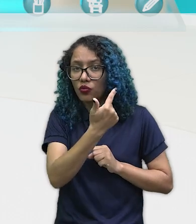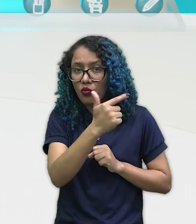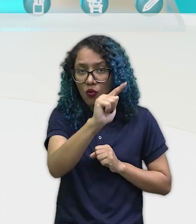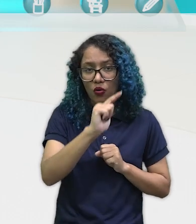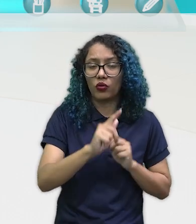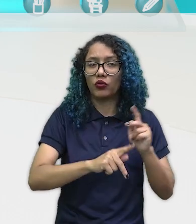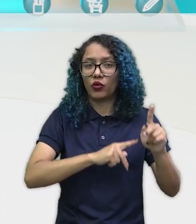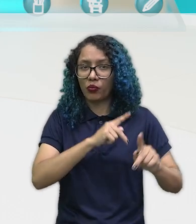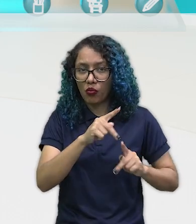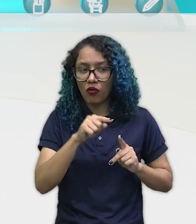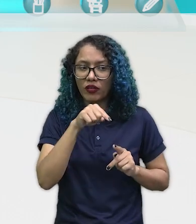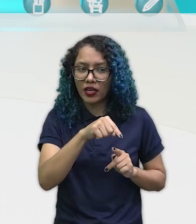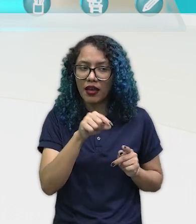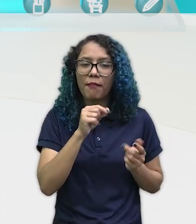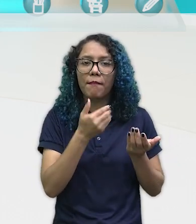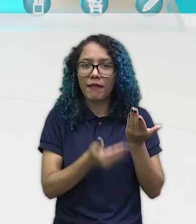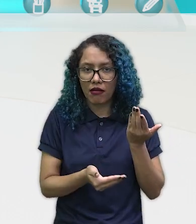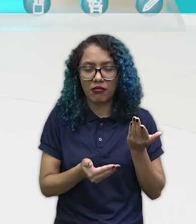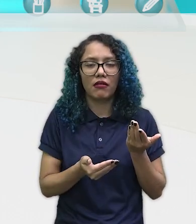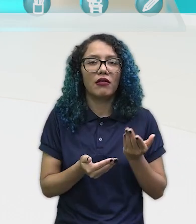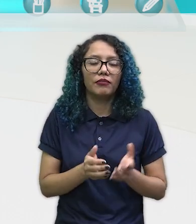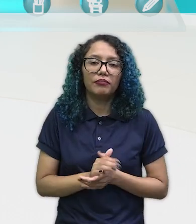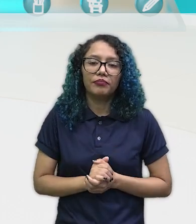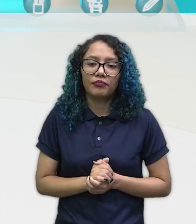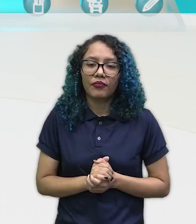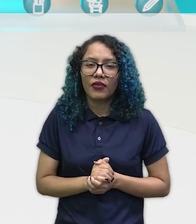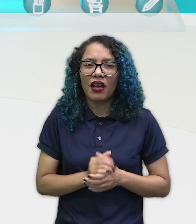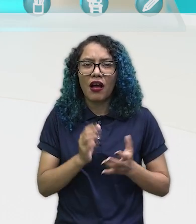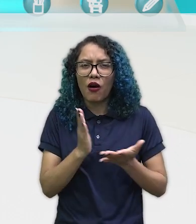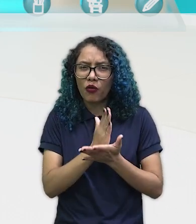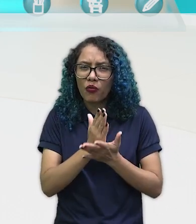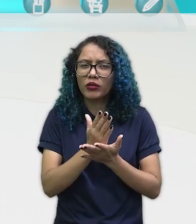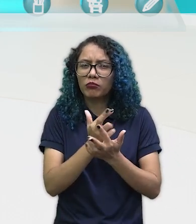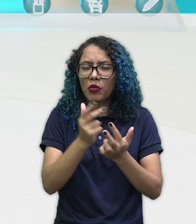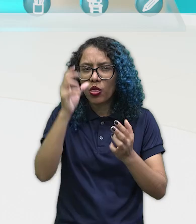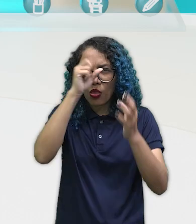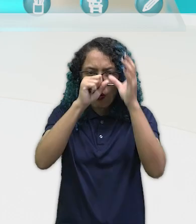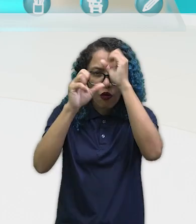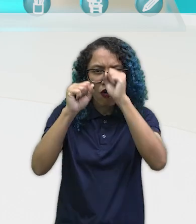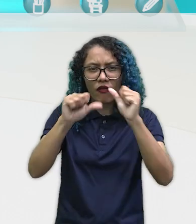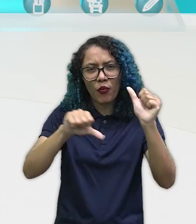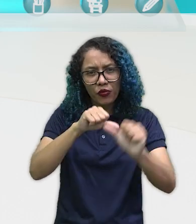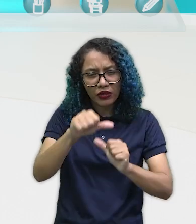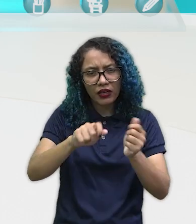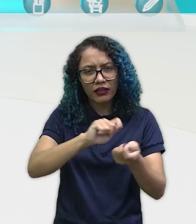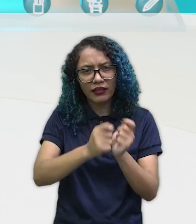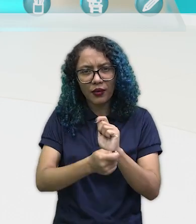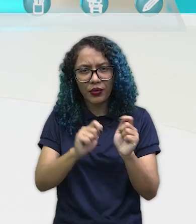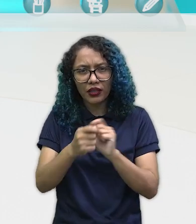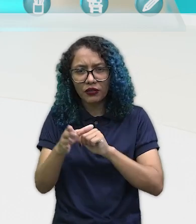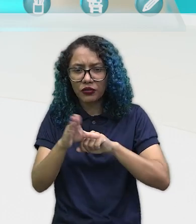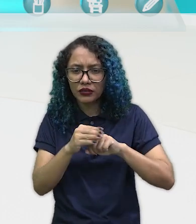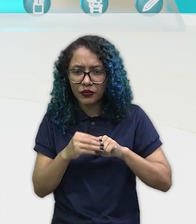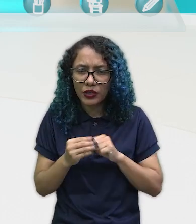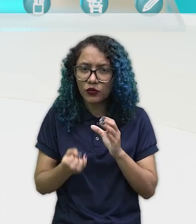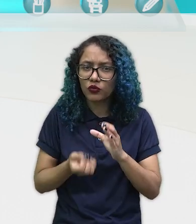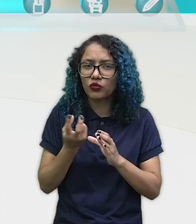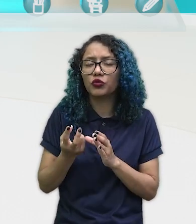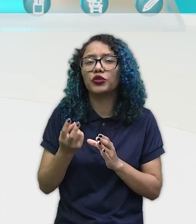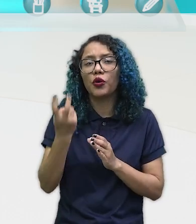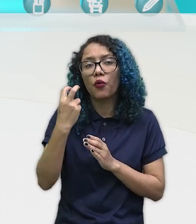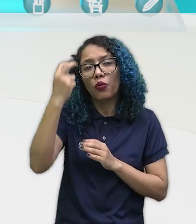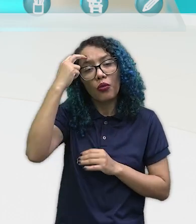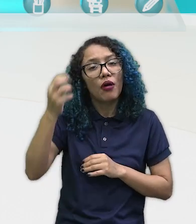conquistados, aprendendo coisas novas, reformulando seus próprios conhecimentos e surgindo assim uma nova